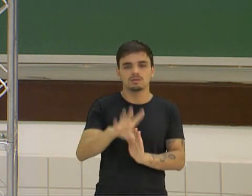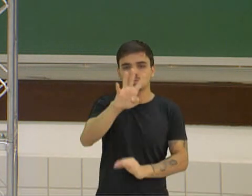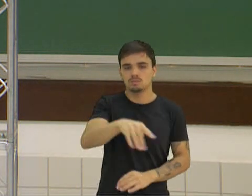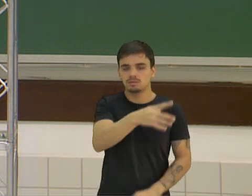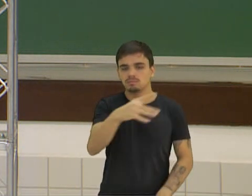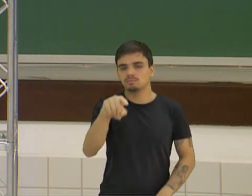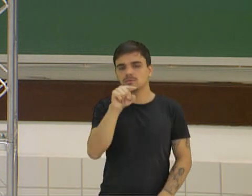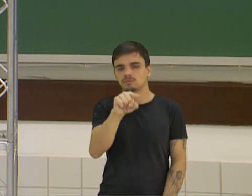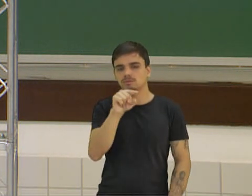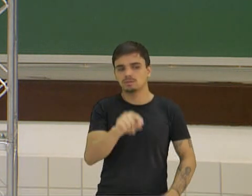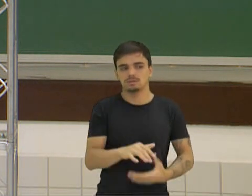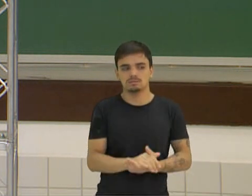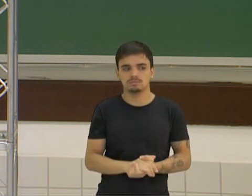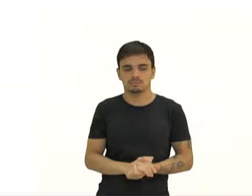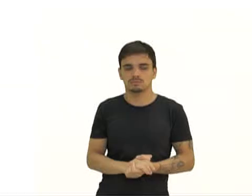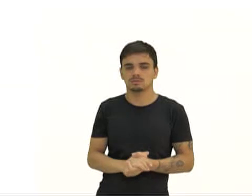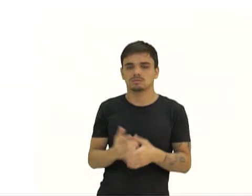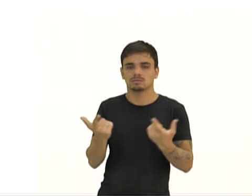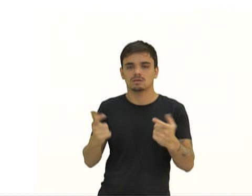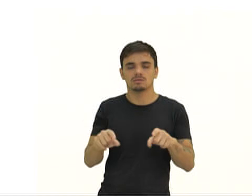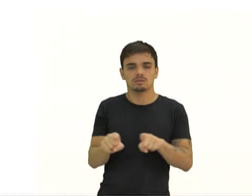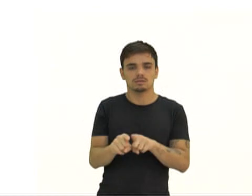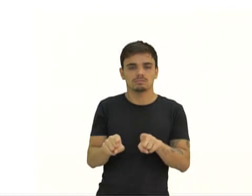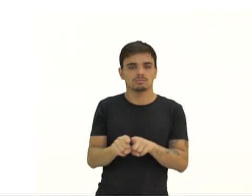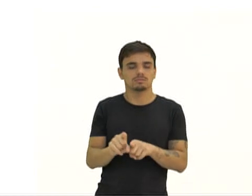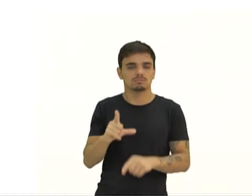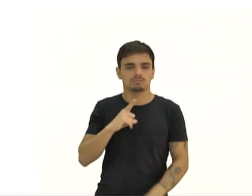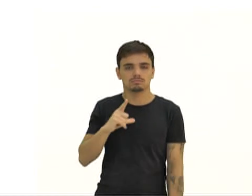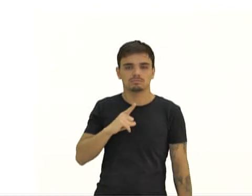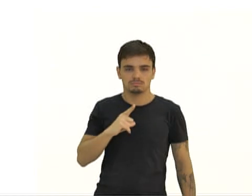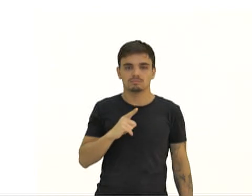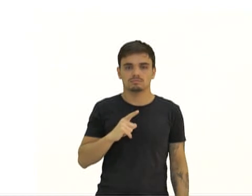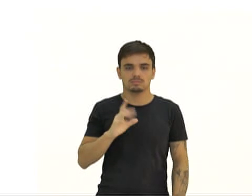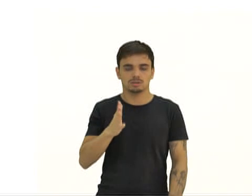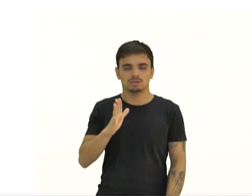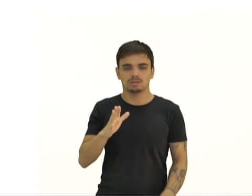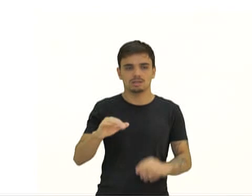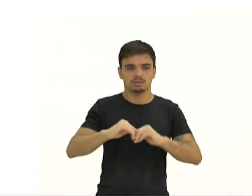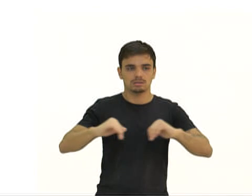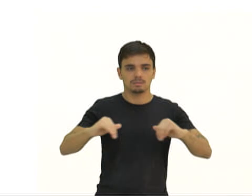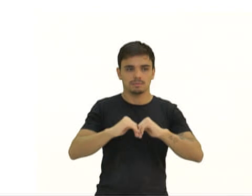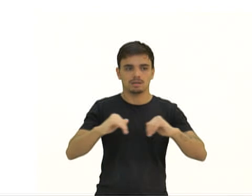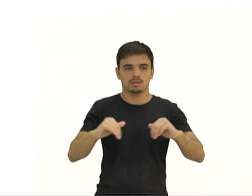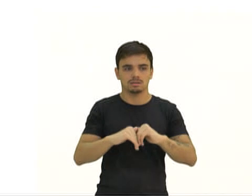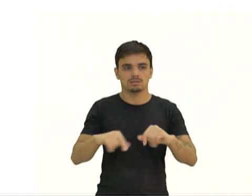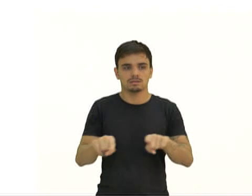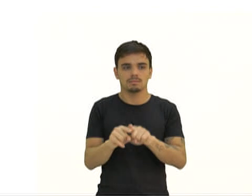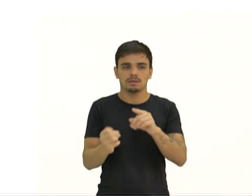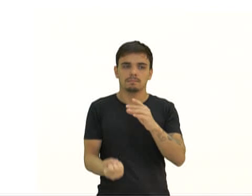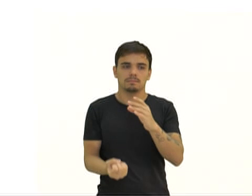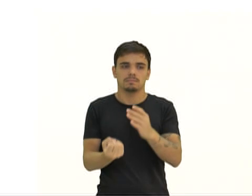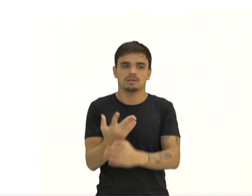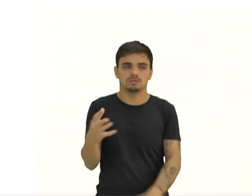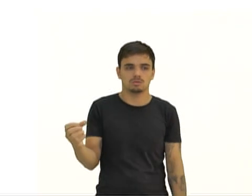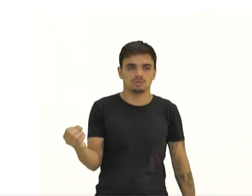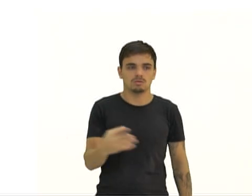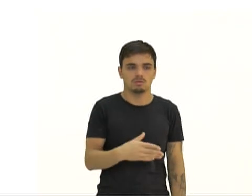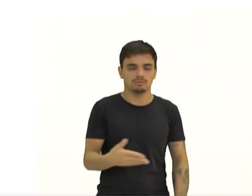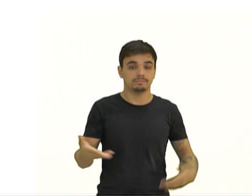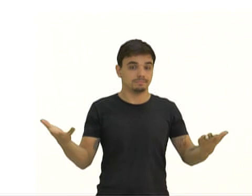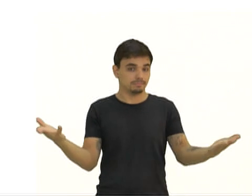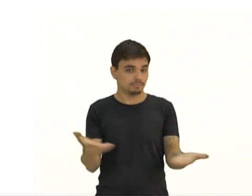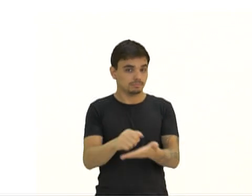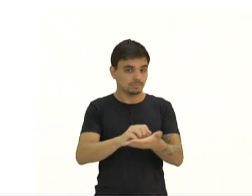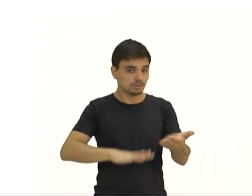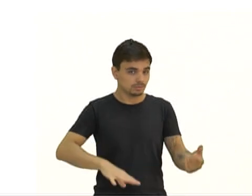de pônei para vocês no qual já já tem os os gametas separados e ali formando novos seres